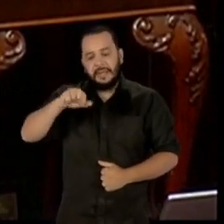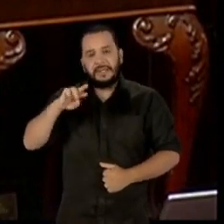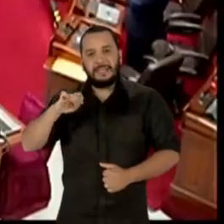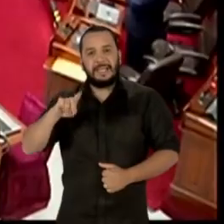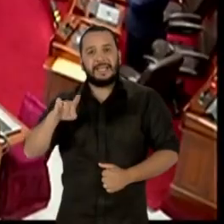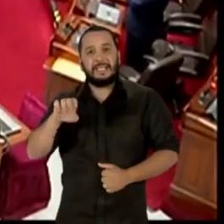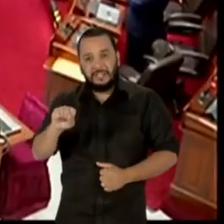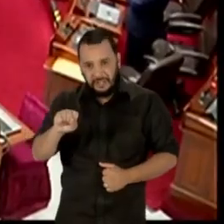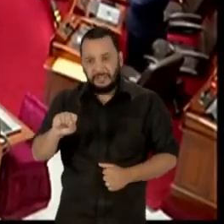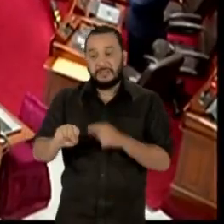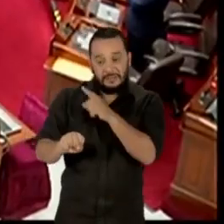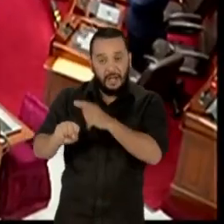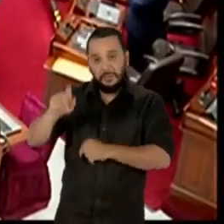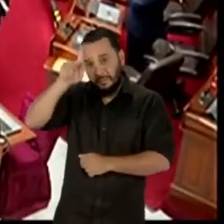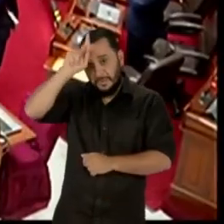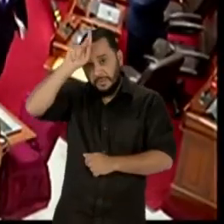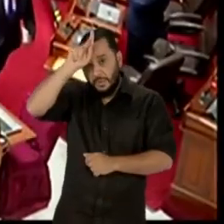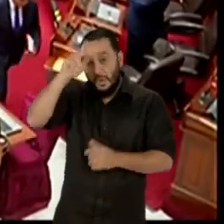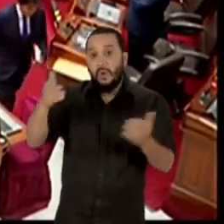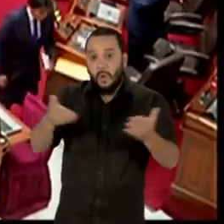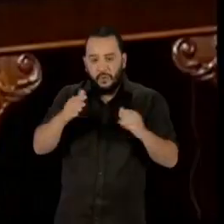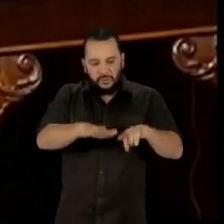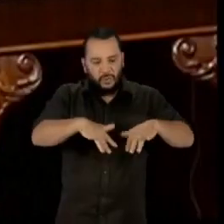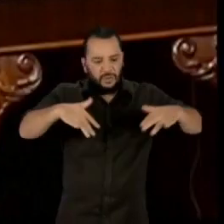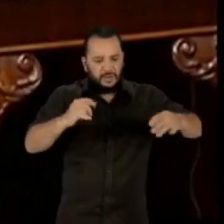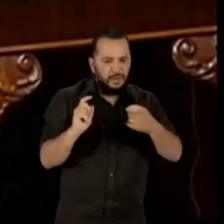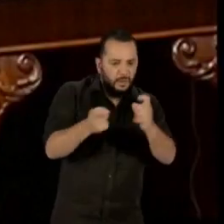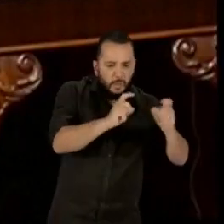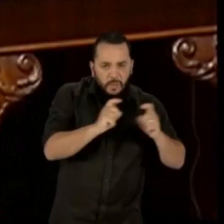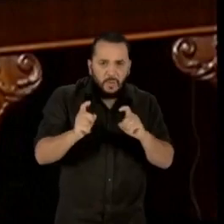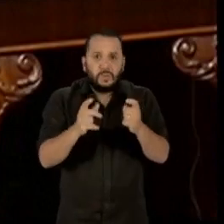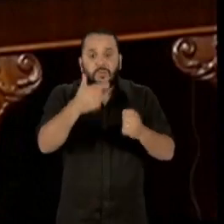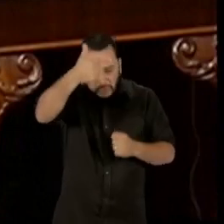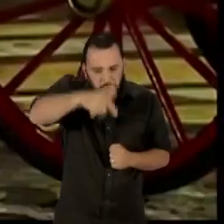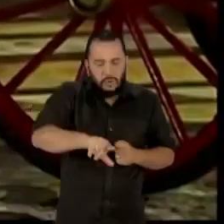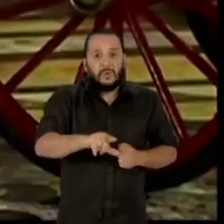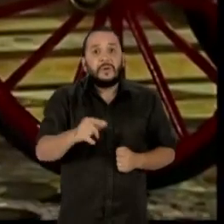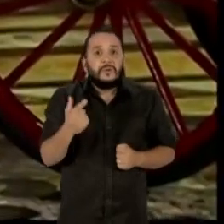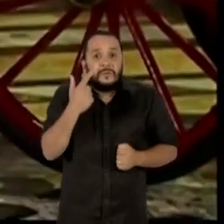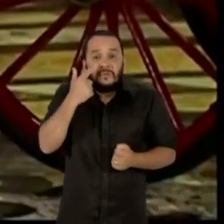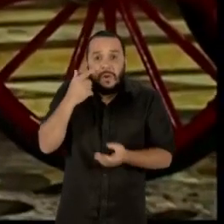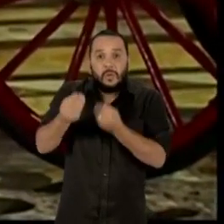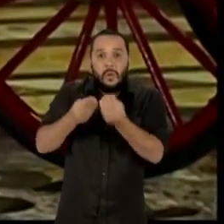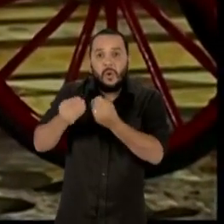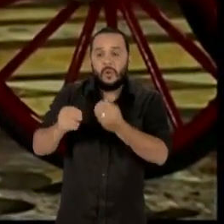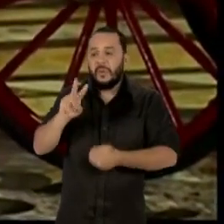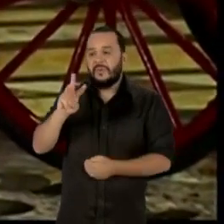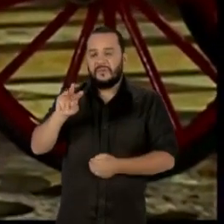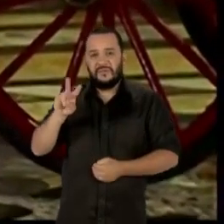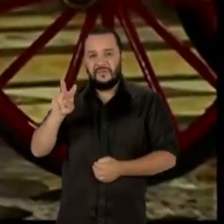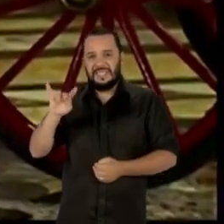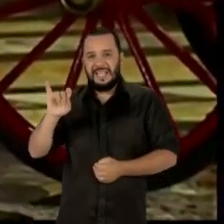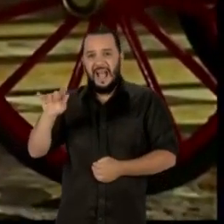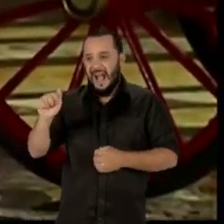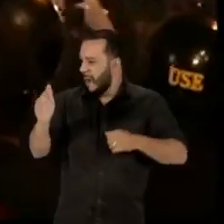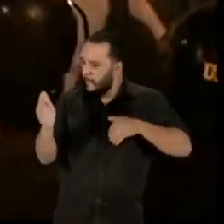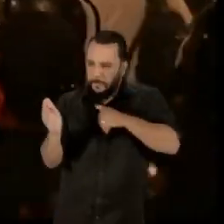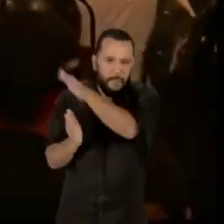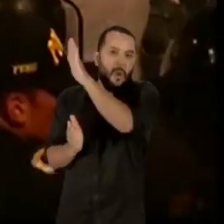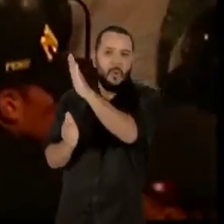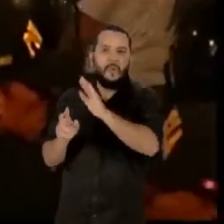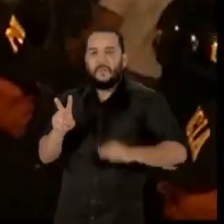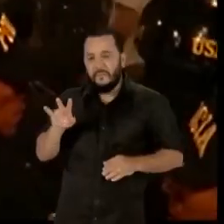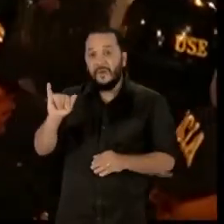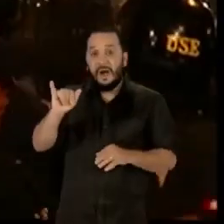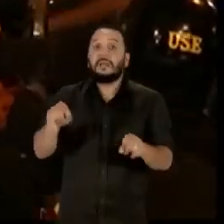house hoje o congresso se reúne novamente para debater a restituição de descarga de forma definitiva enquanto